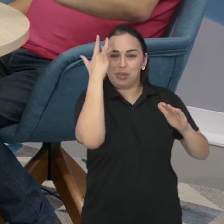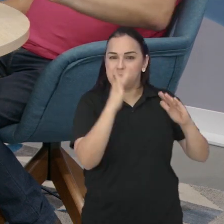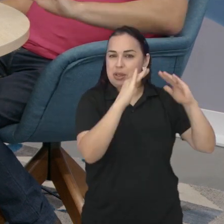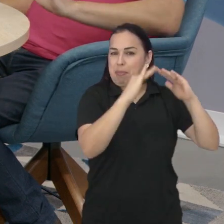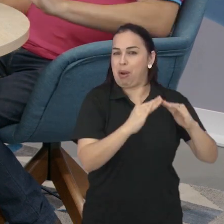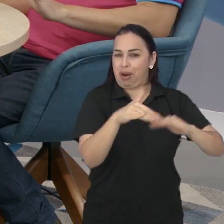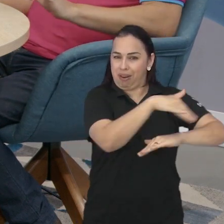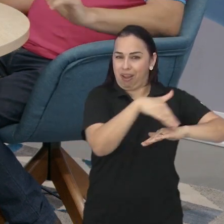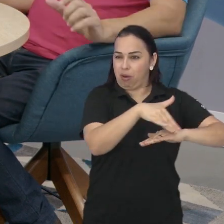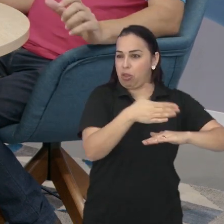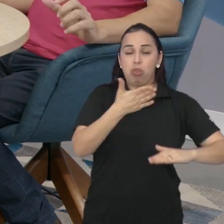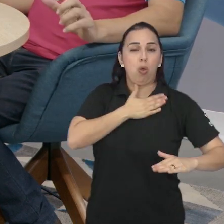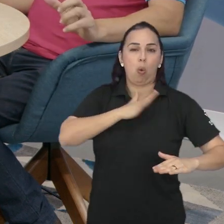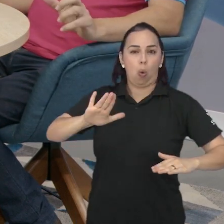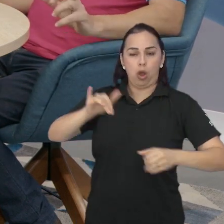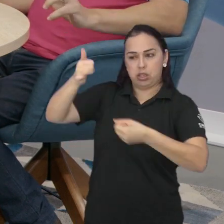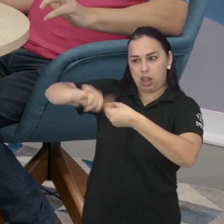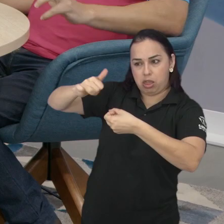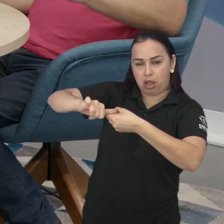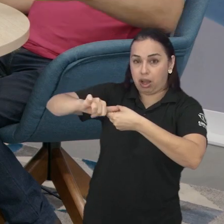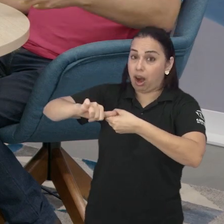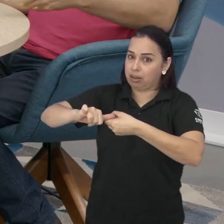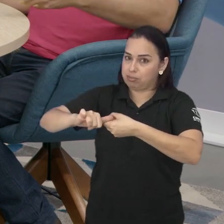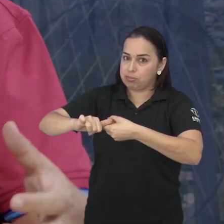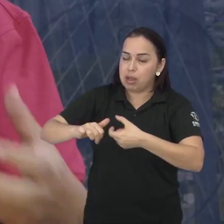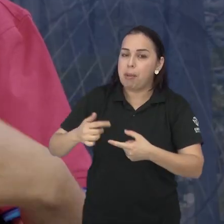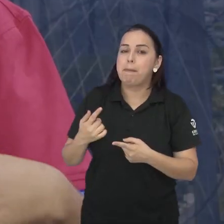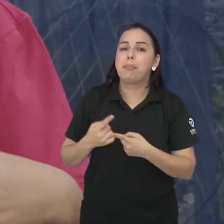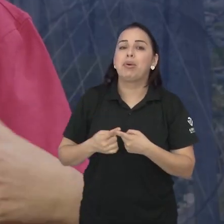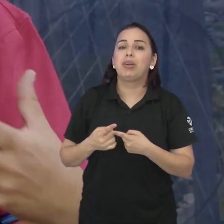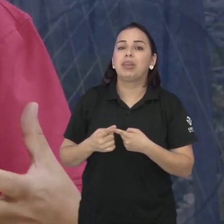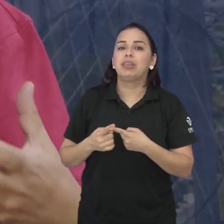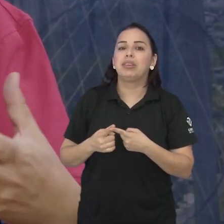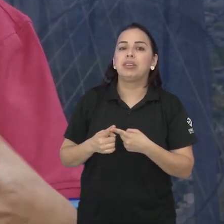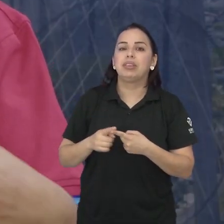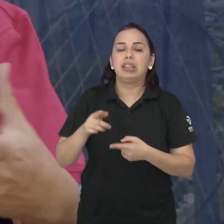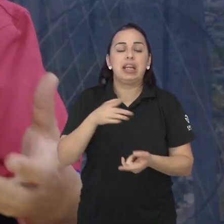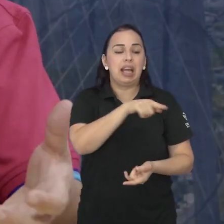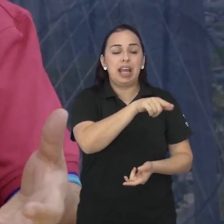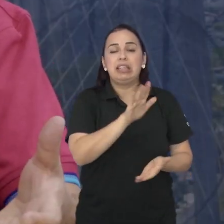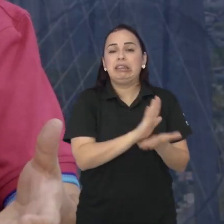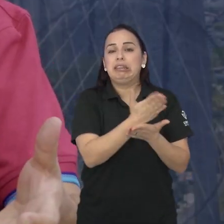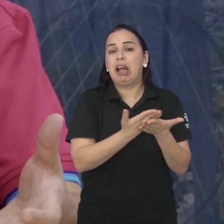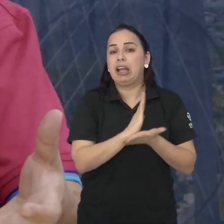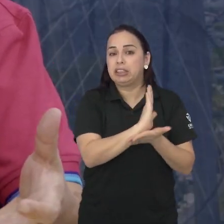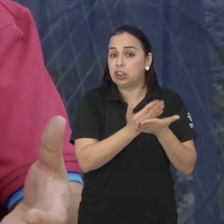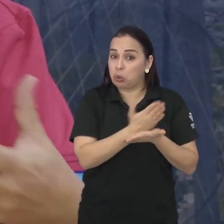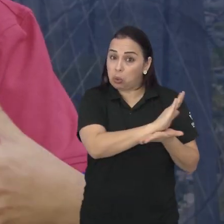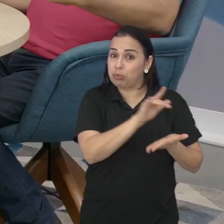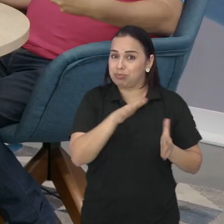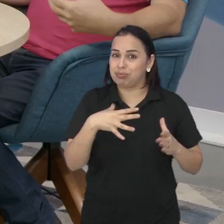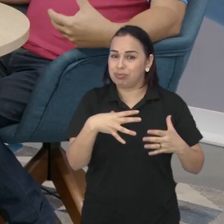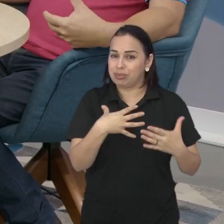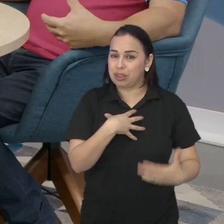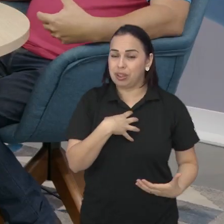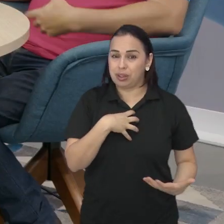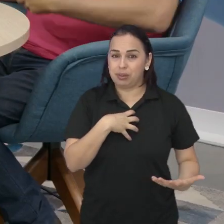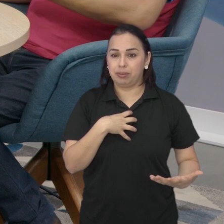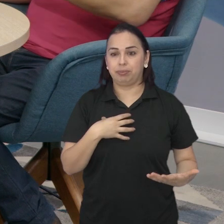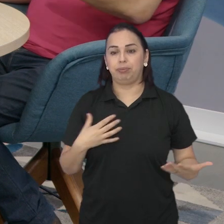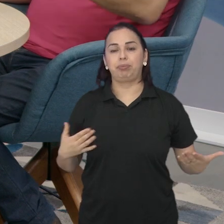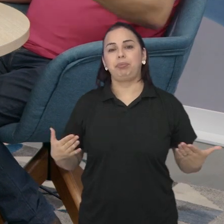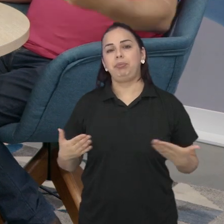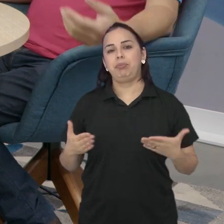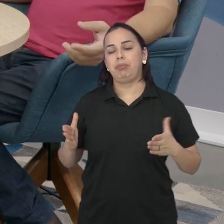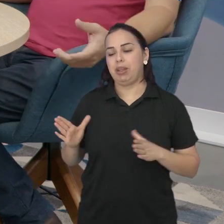também é excluído entre os seus. Mas por quê? Porque ele também causa incômodo. Mas hoje, nós que